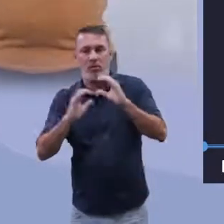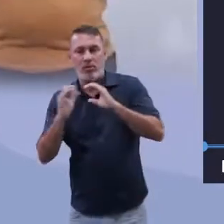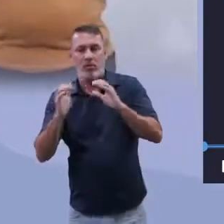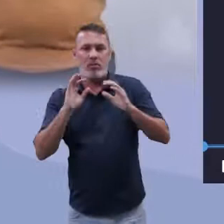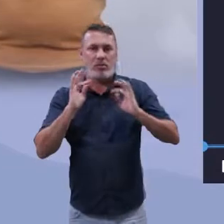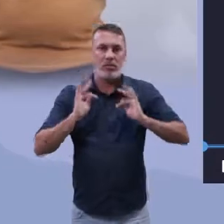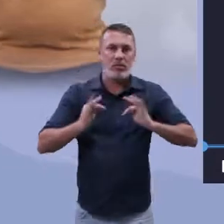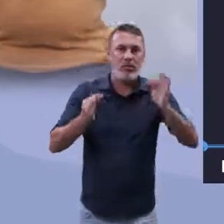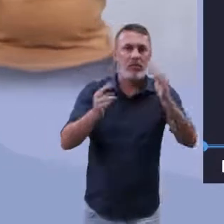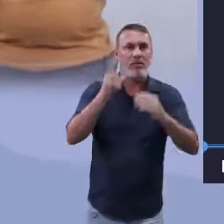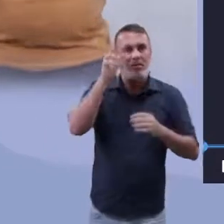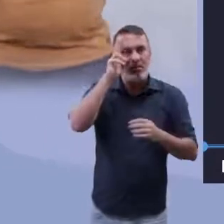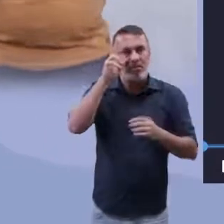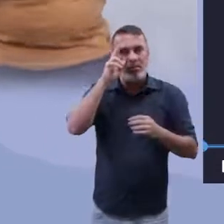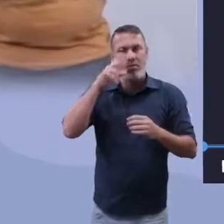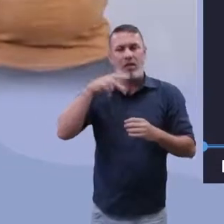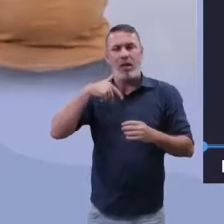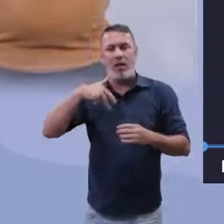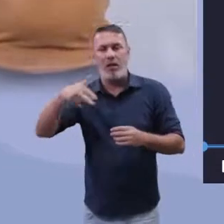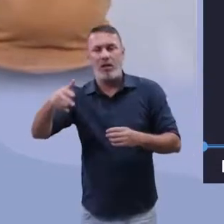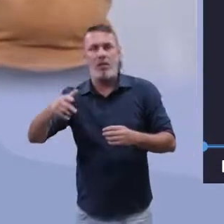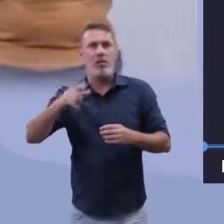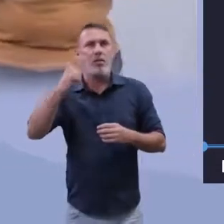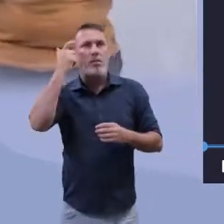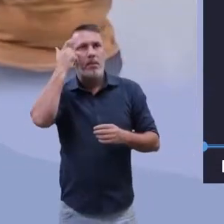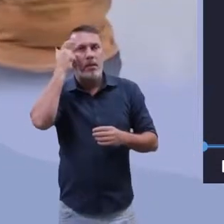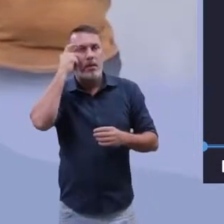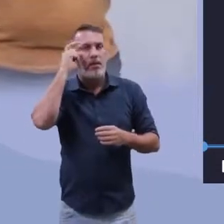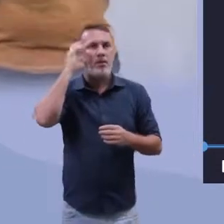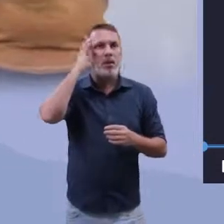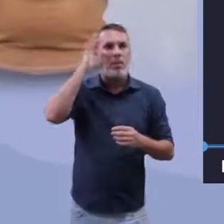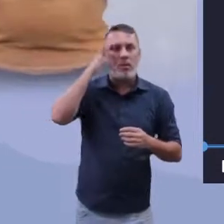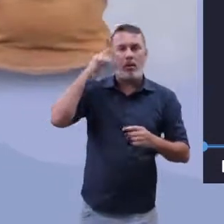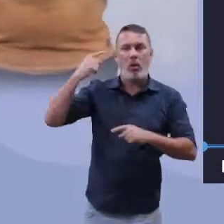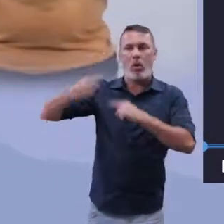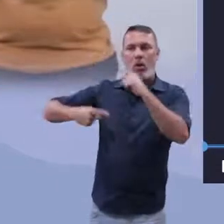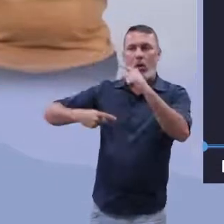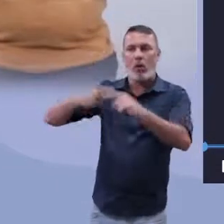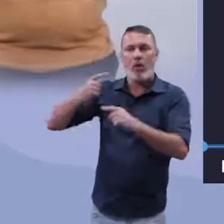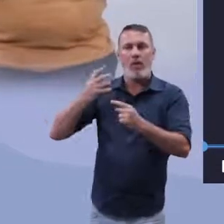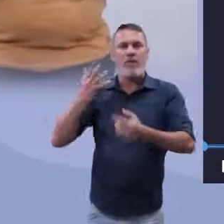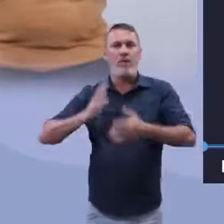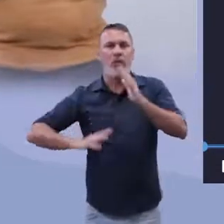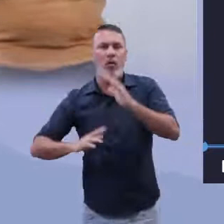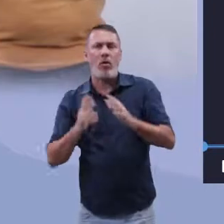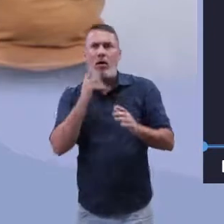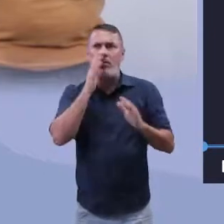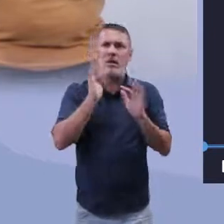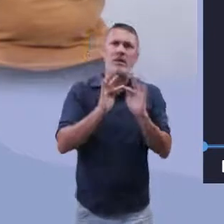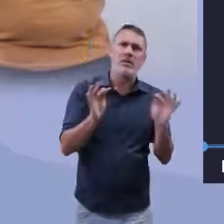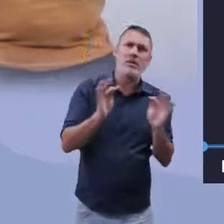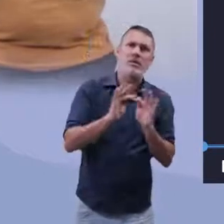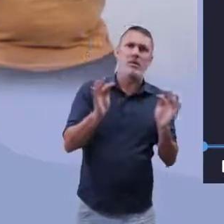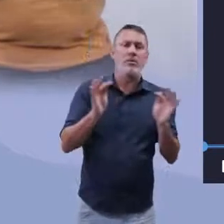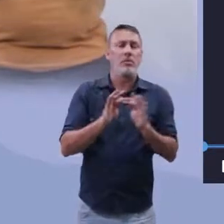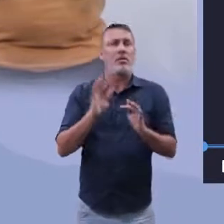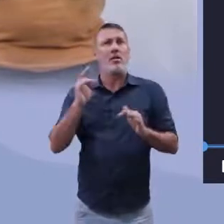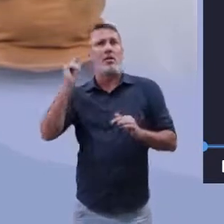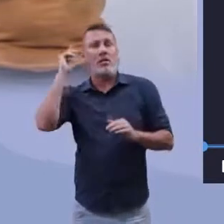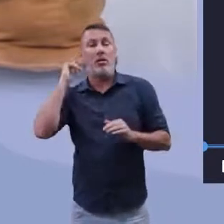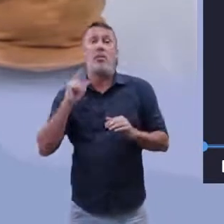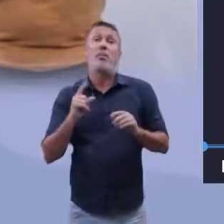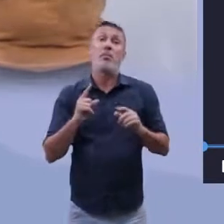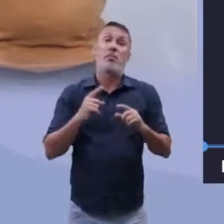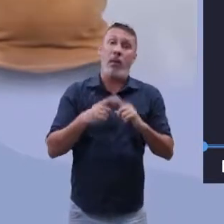A tecnologia envolve o andar, o pensar, a roda, o fogo. Coisas simples que para você, mas é algo que